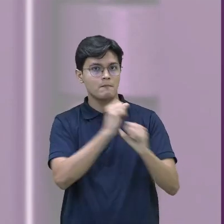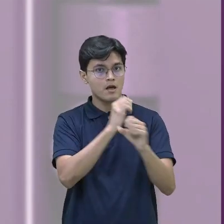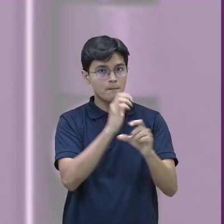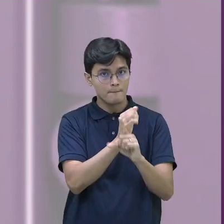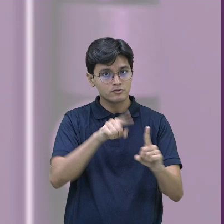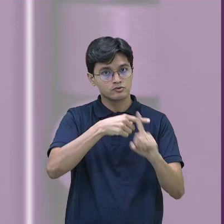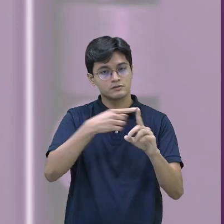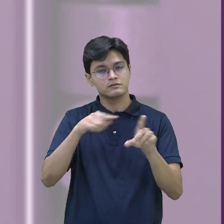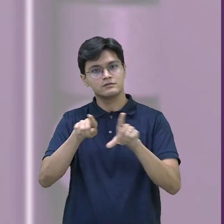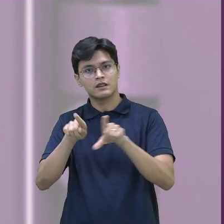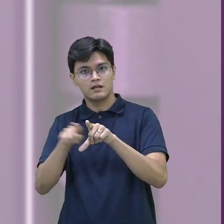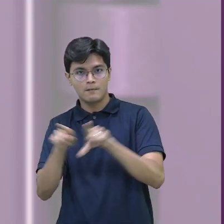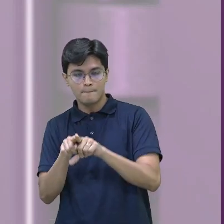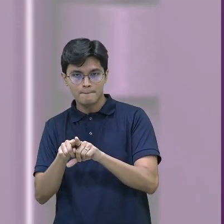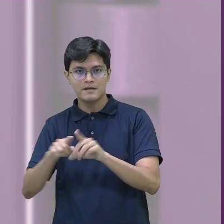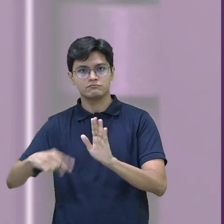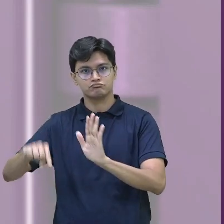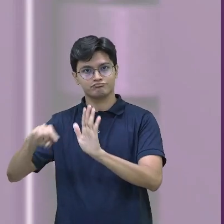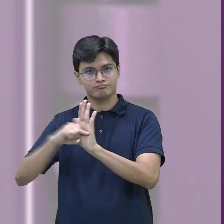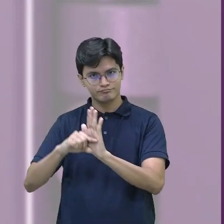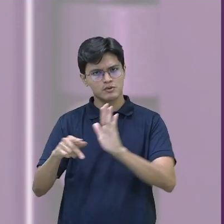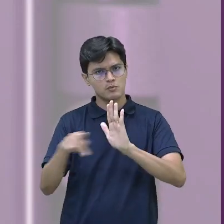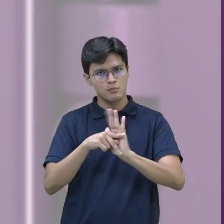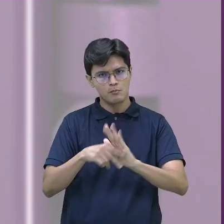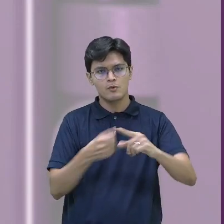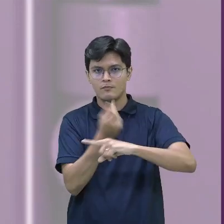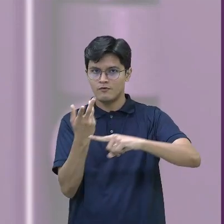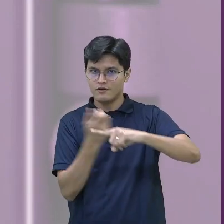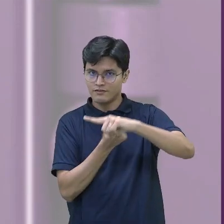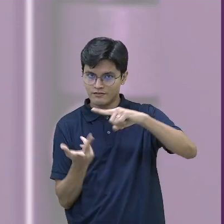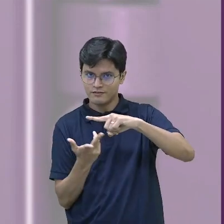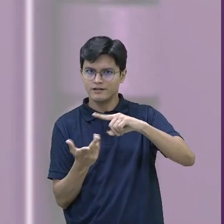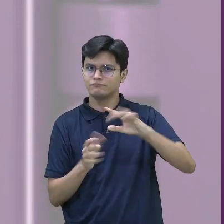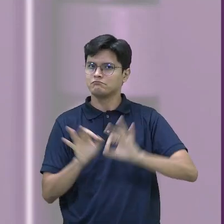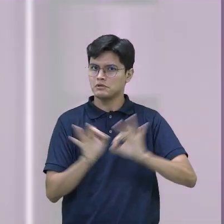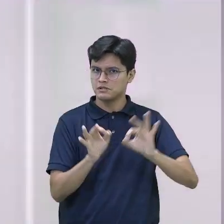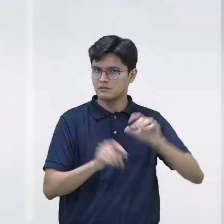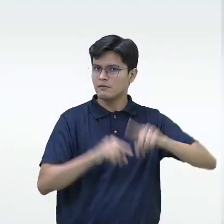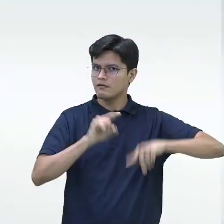frações. Então pegue seu caderno, pegue sua caneta e vamos para a aula.